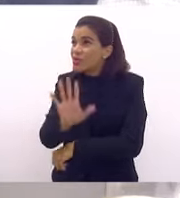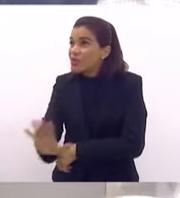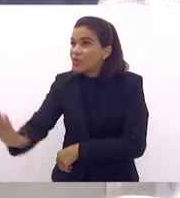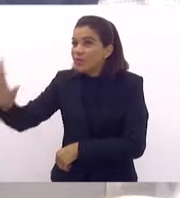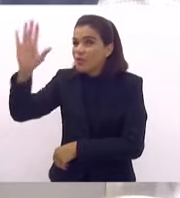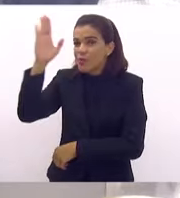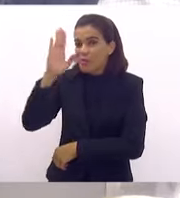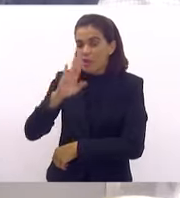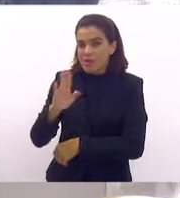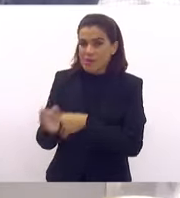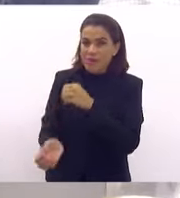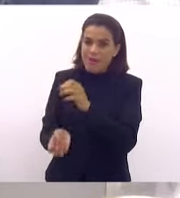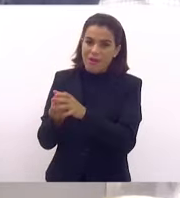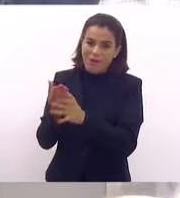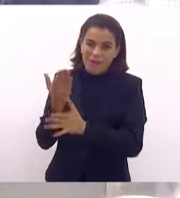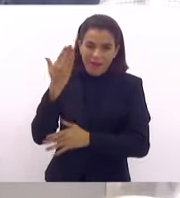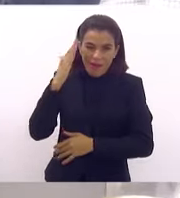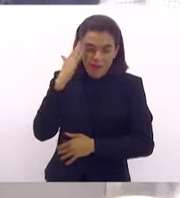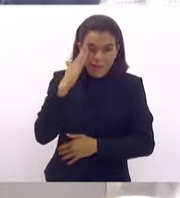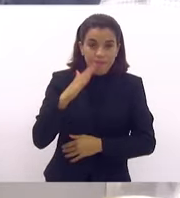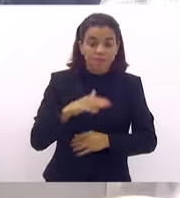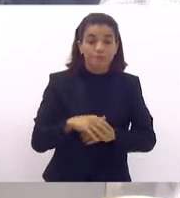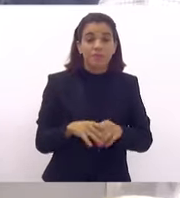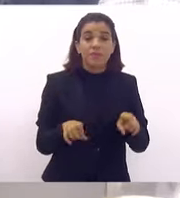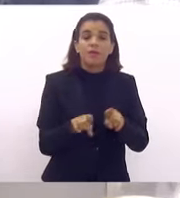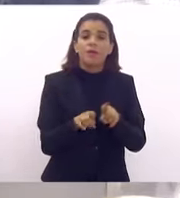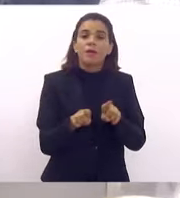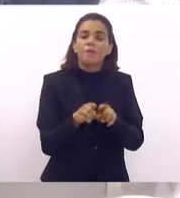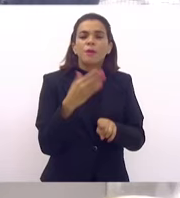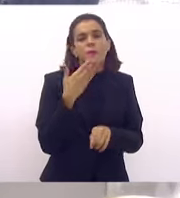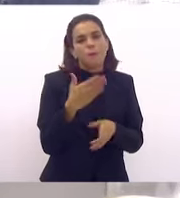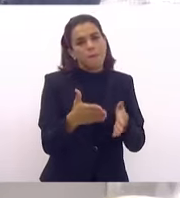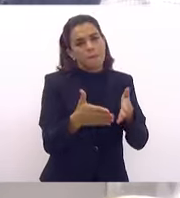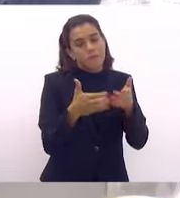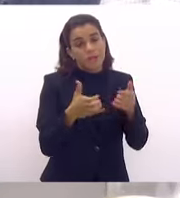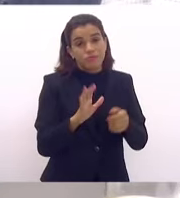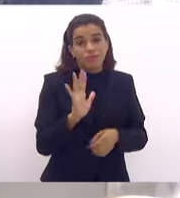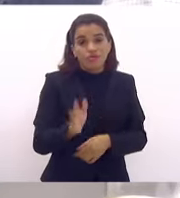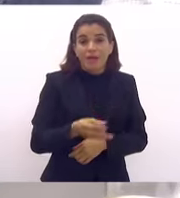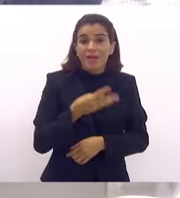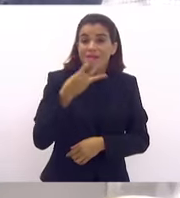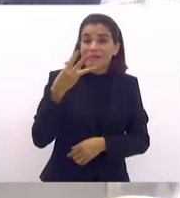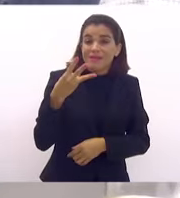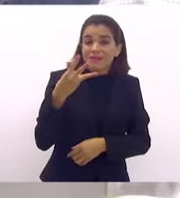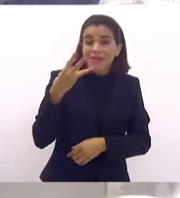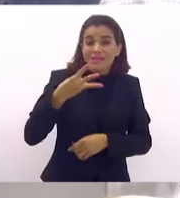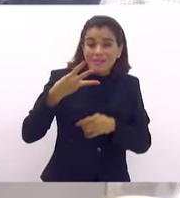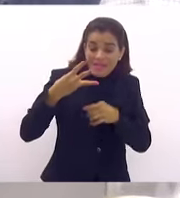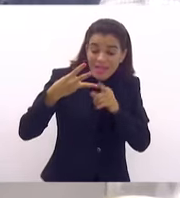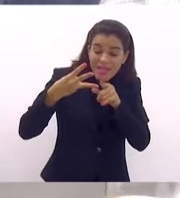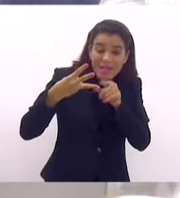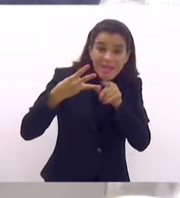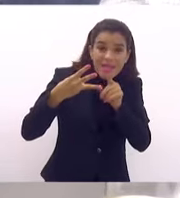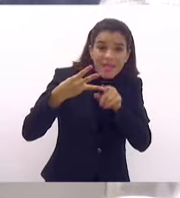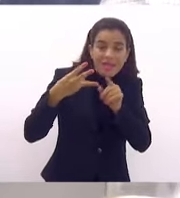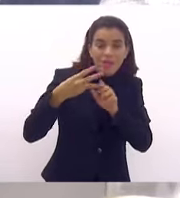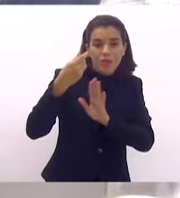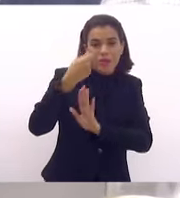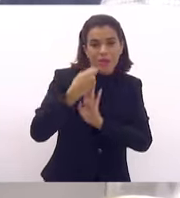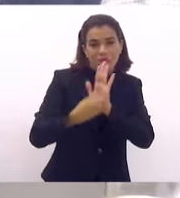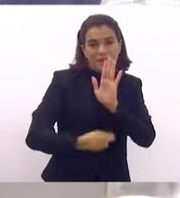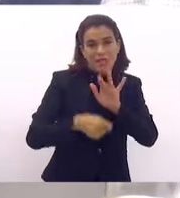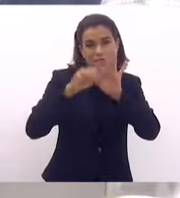isso. Eu apelo a Vossa Excelência, deputado Fred, pelo seguinte. É o terceiro substitutivo da CCJ. Eu sei que o vosso